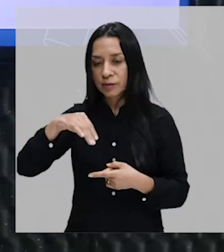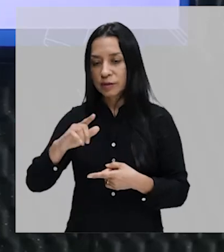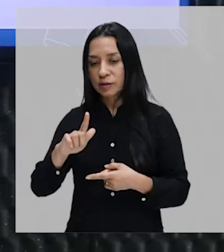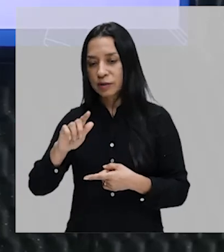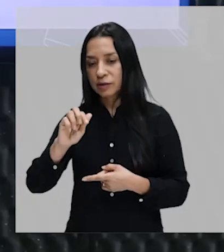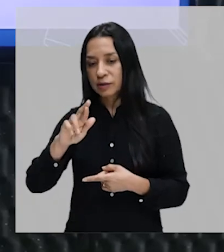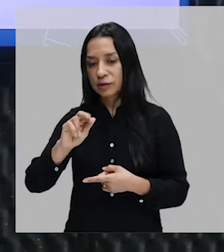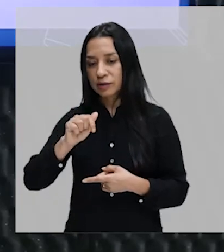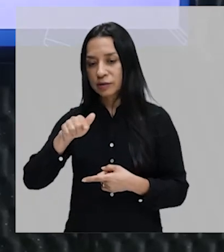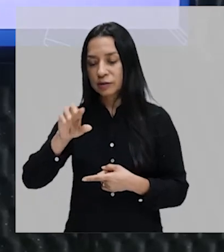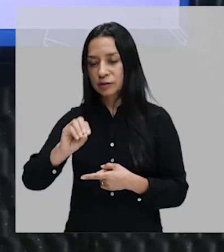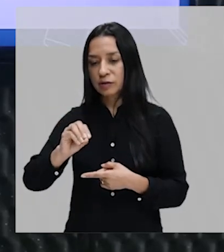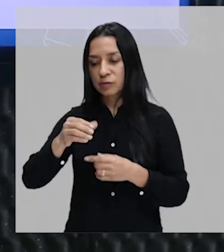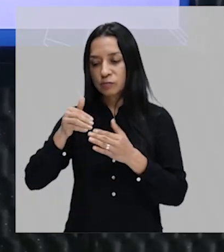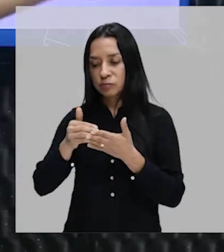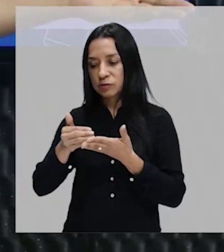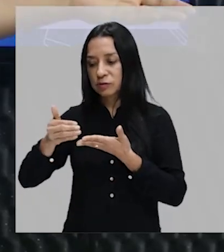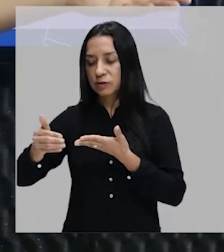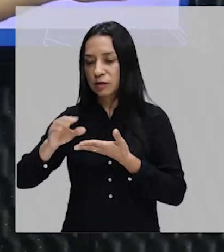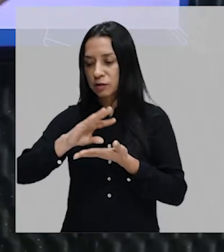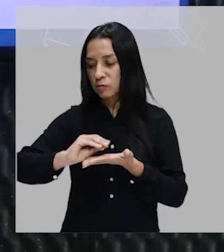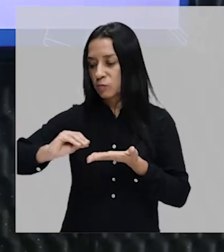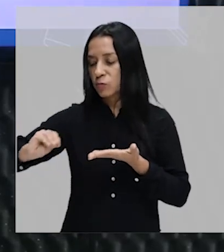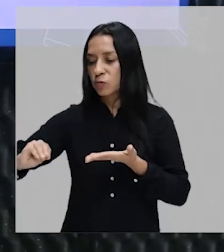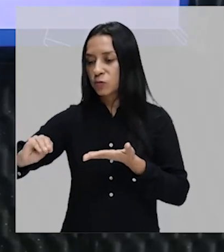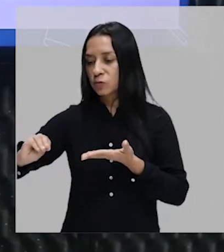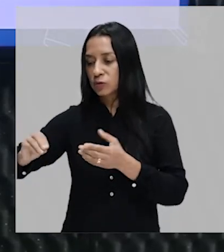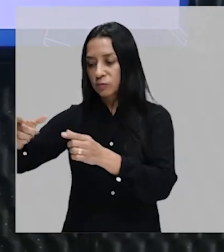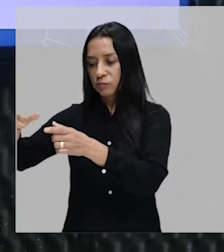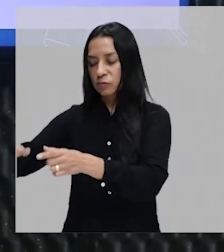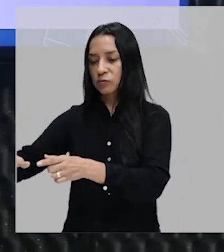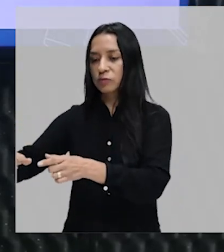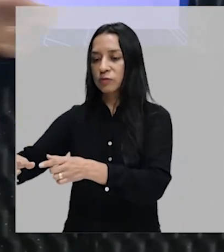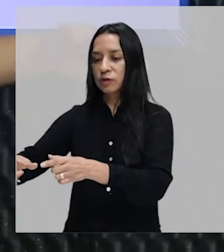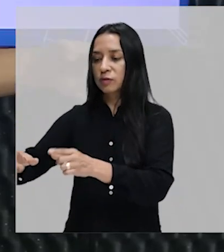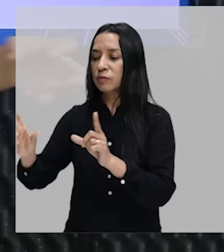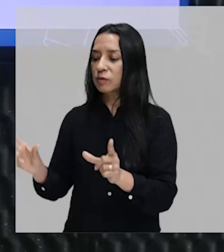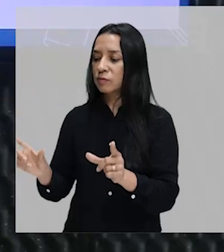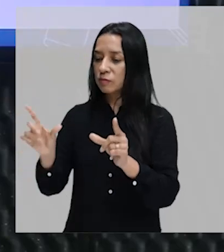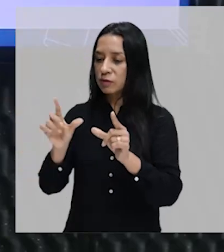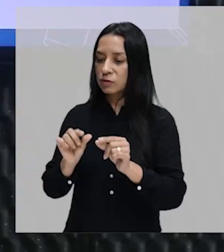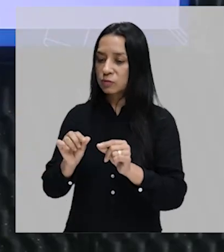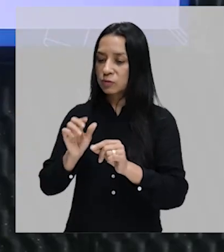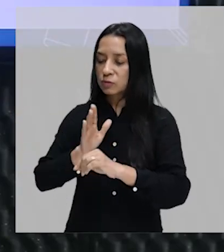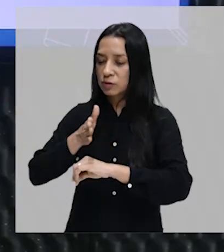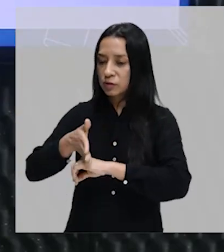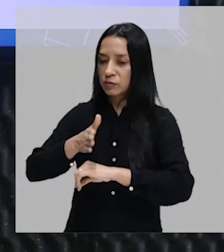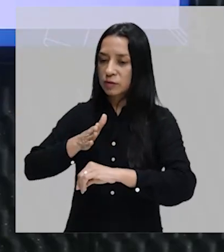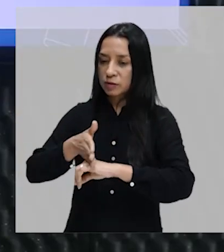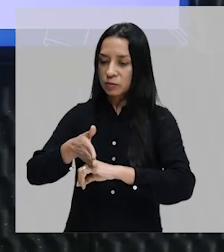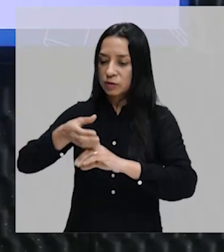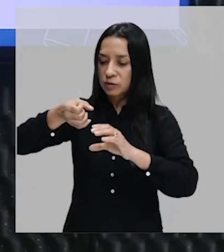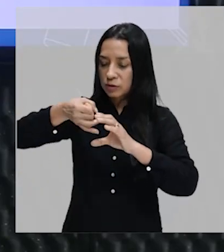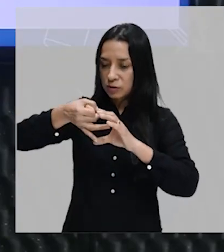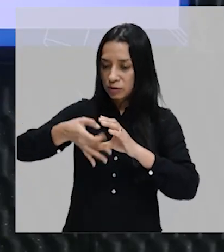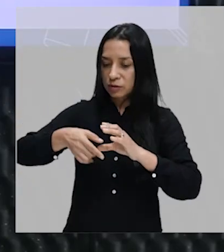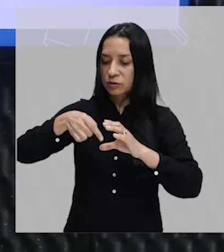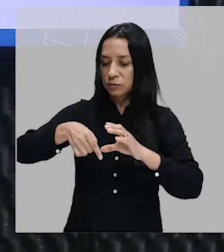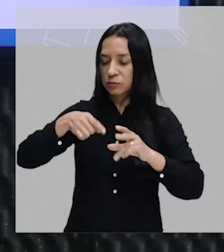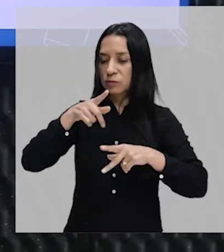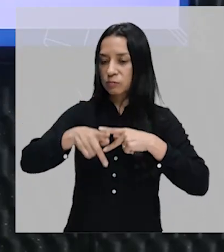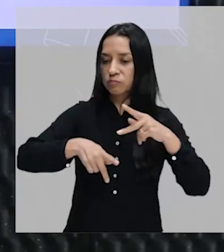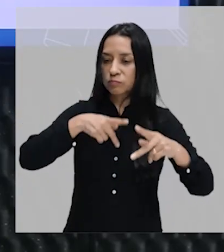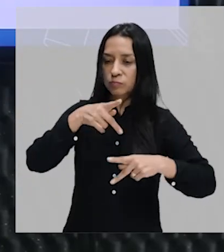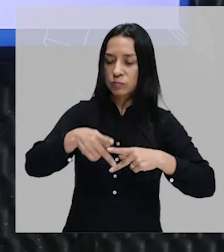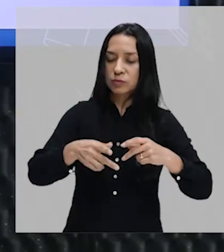indivíduo ele sai da população e vai para um outro local. Então, ele vai diminuir a frequência de características naquela